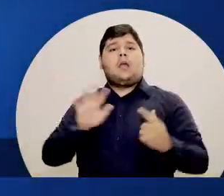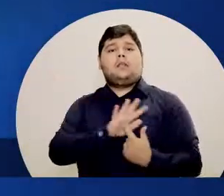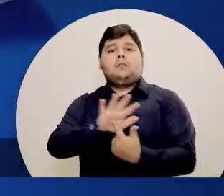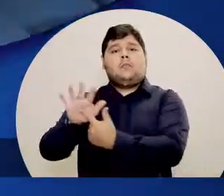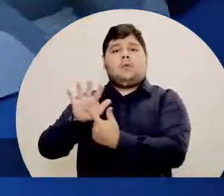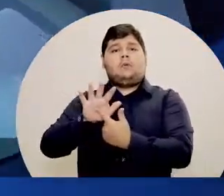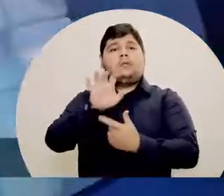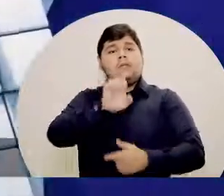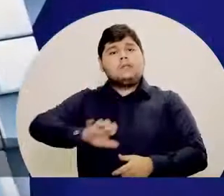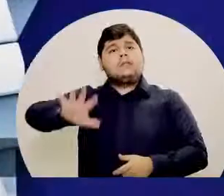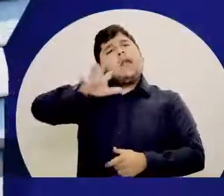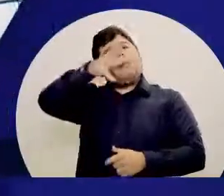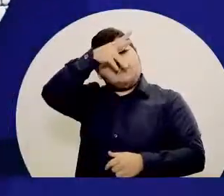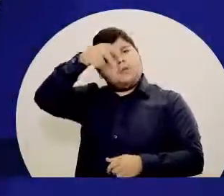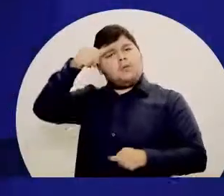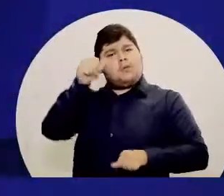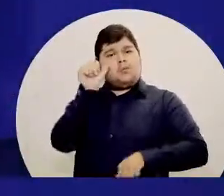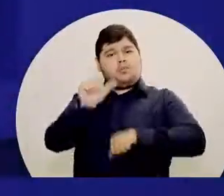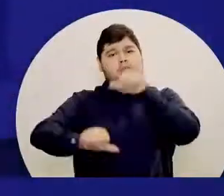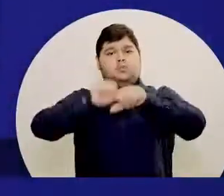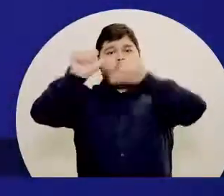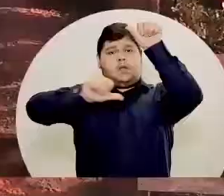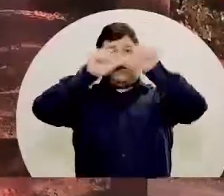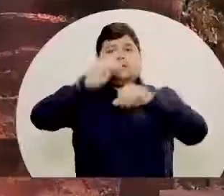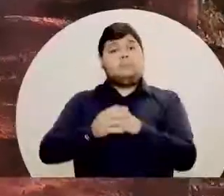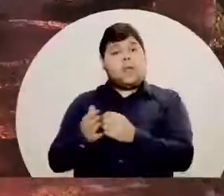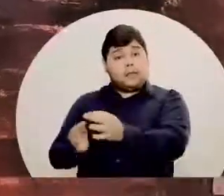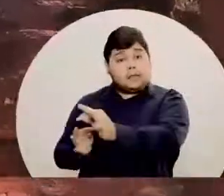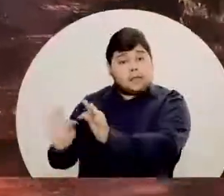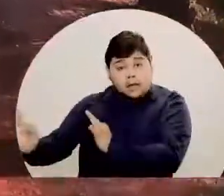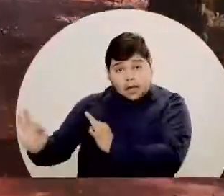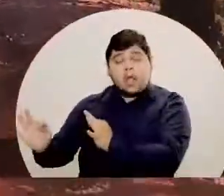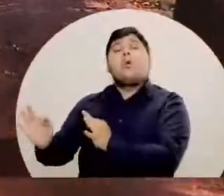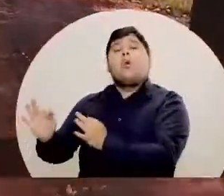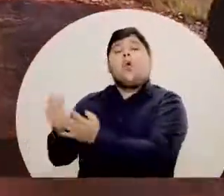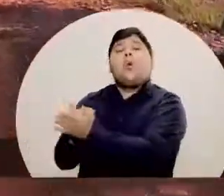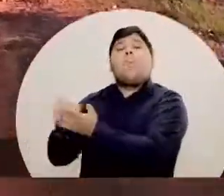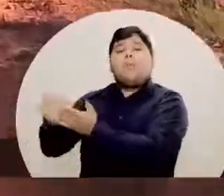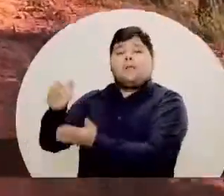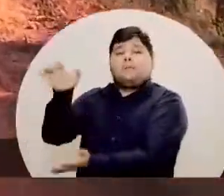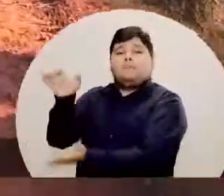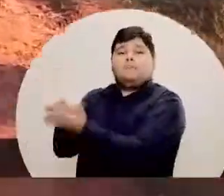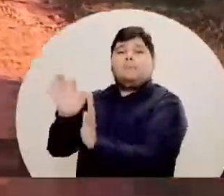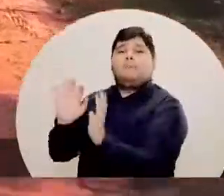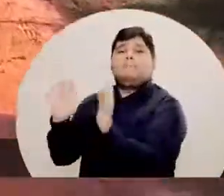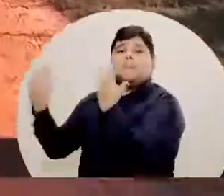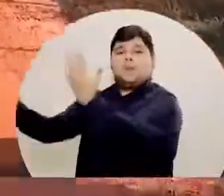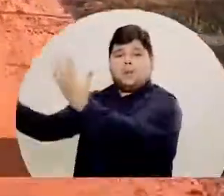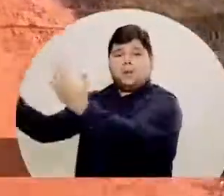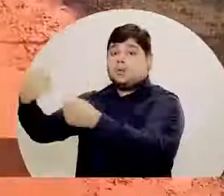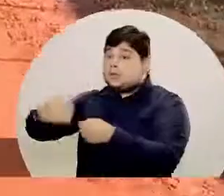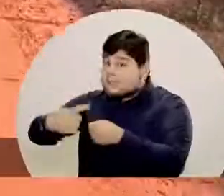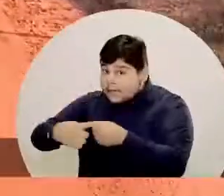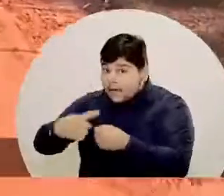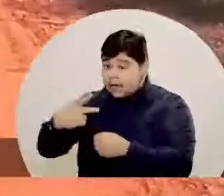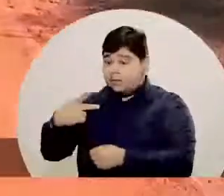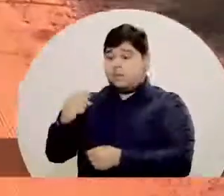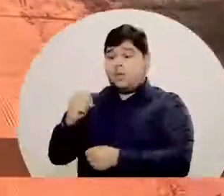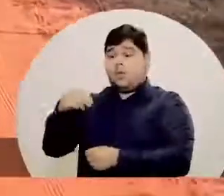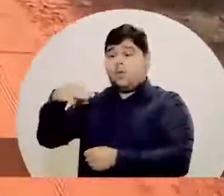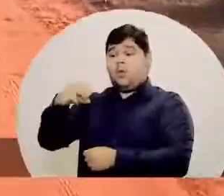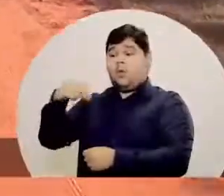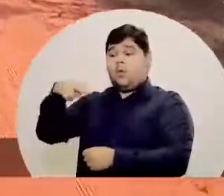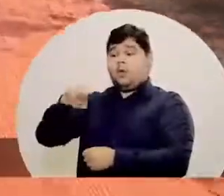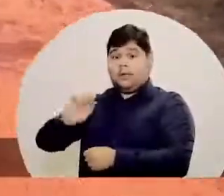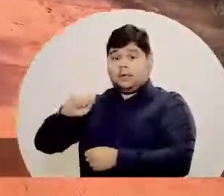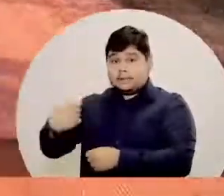Mato Grosso em ação. A Transpantaneira é a porta de entrada do Pantanal, que liga a cidade de